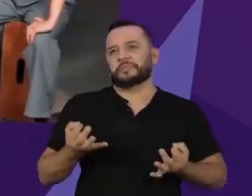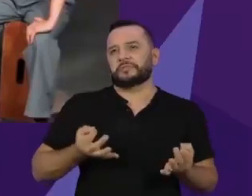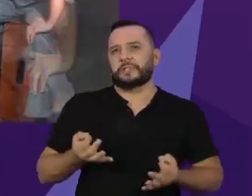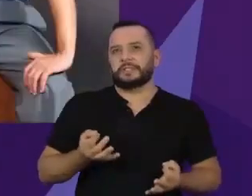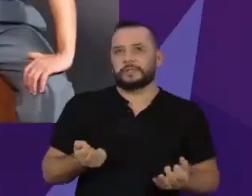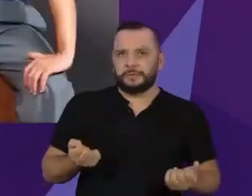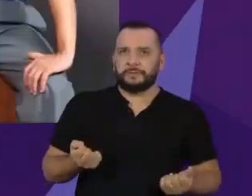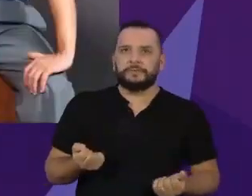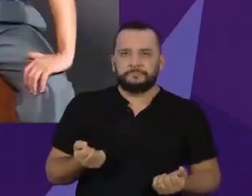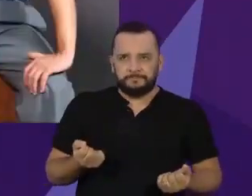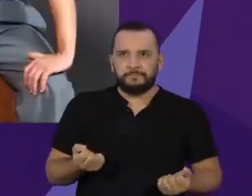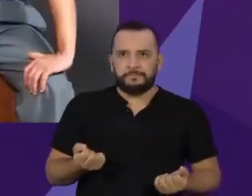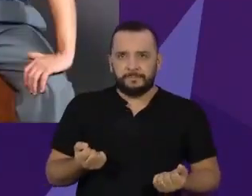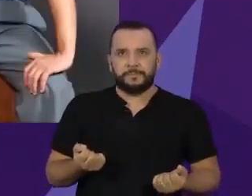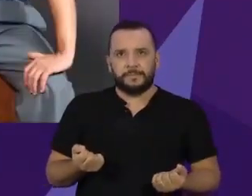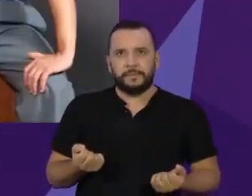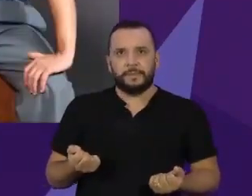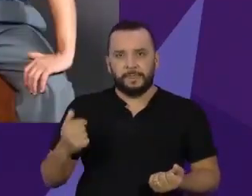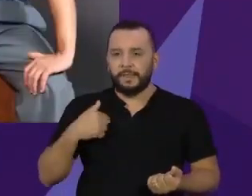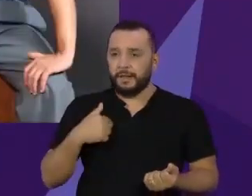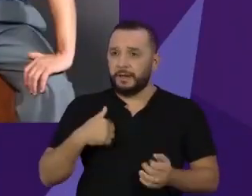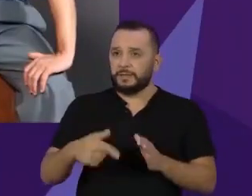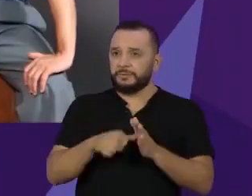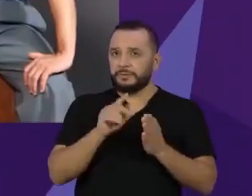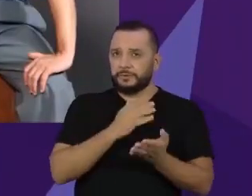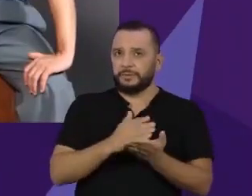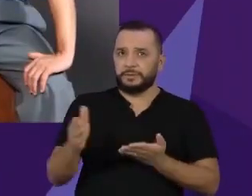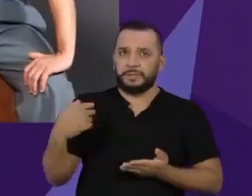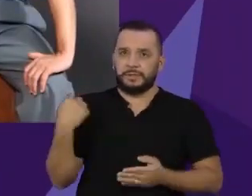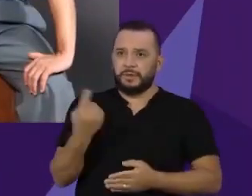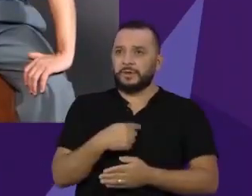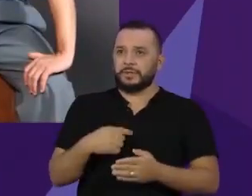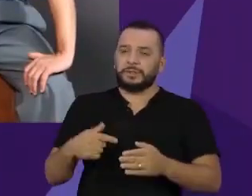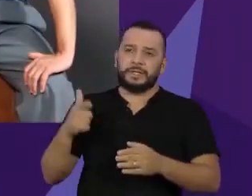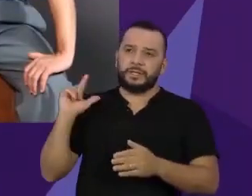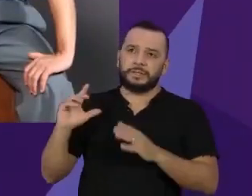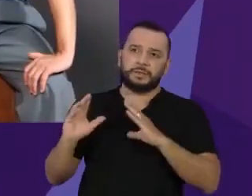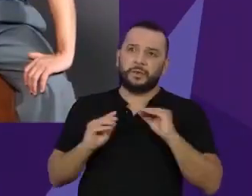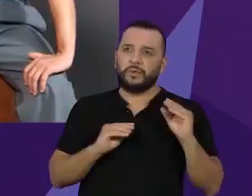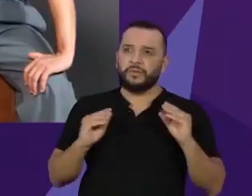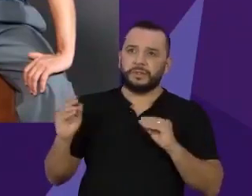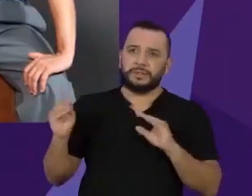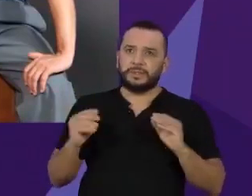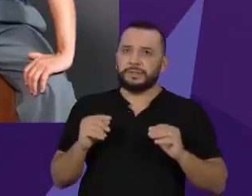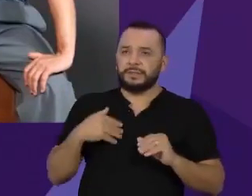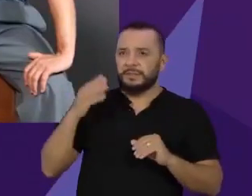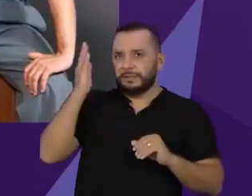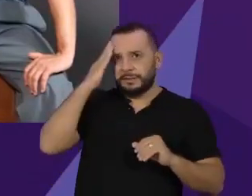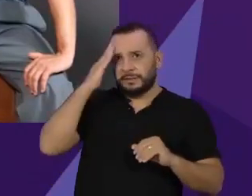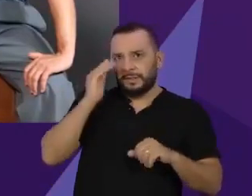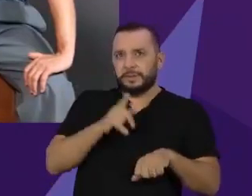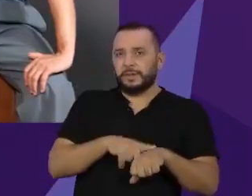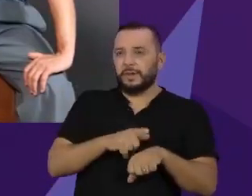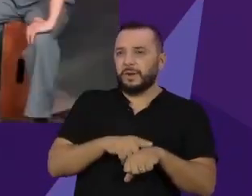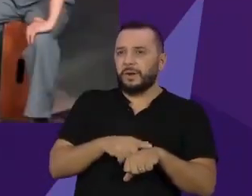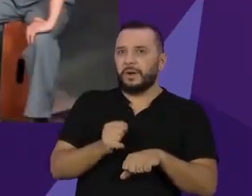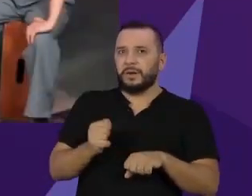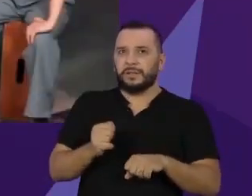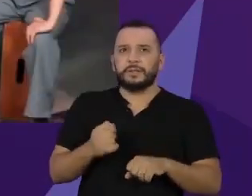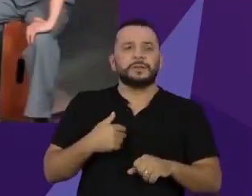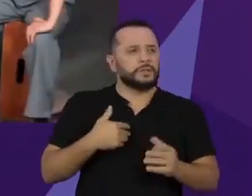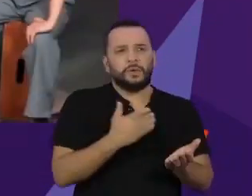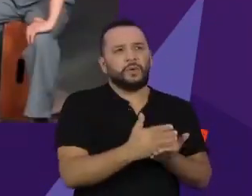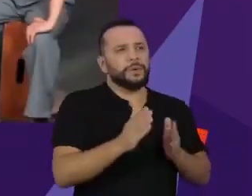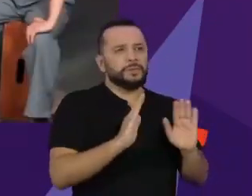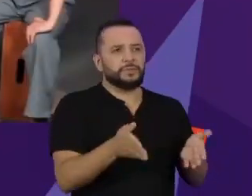seriedade antes de começar Juninho que a gente acabou de conversando adiante é até a previsão zinha de que horas mais ou menos não começa